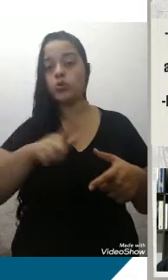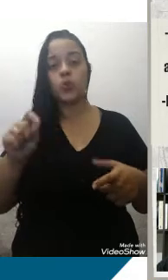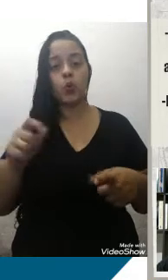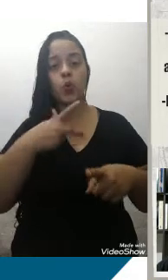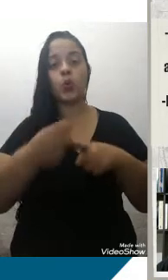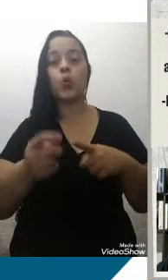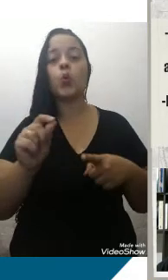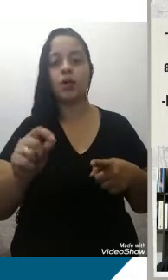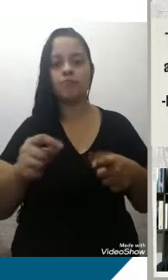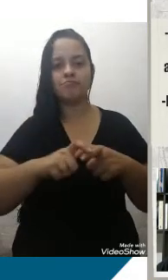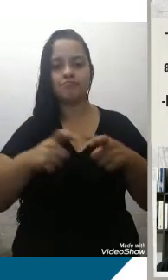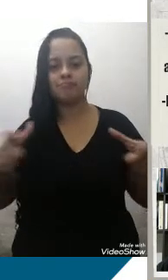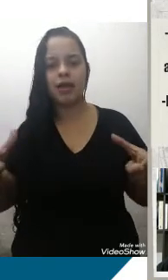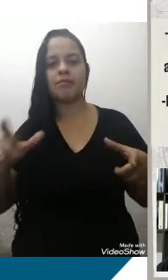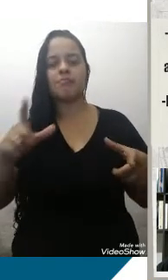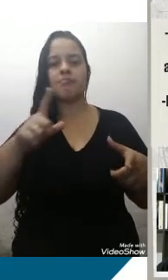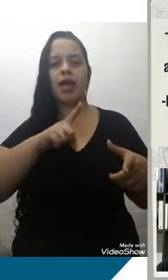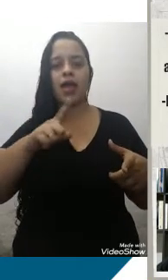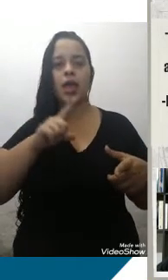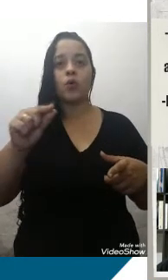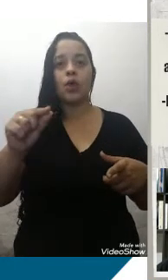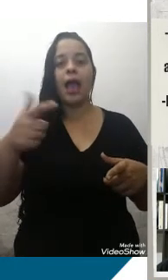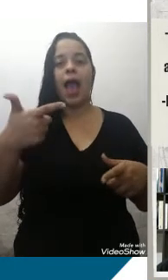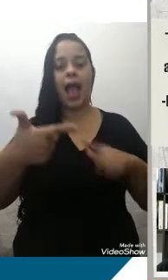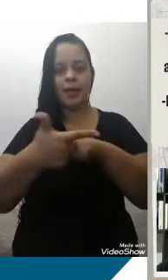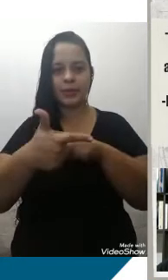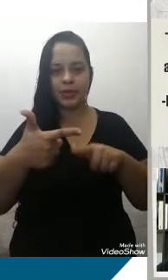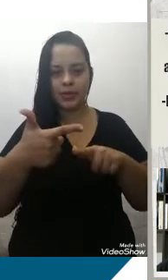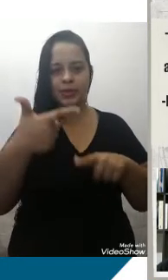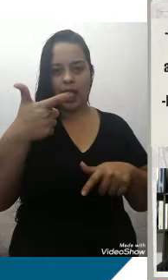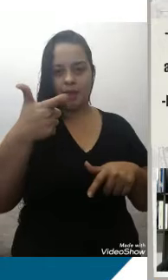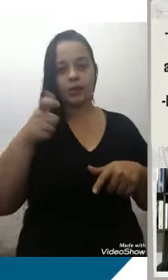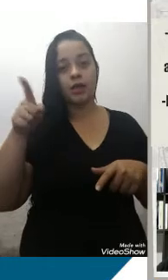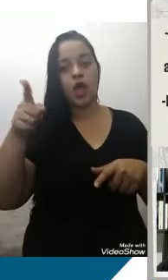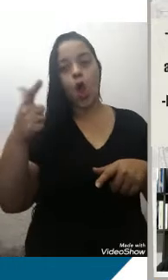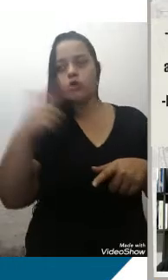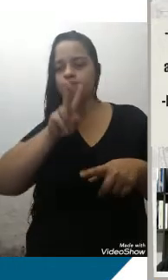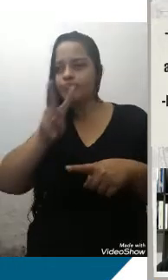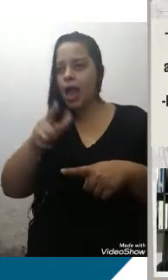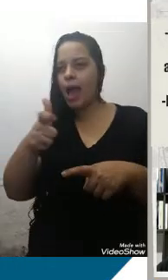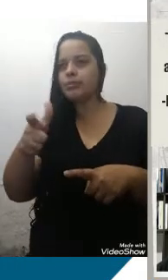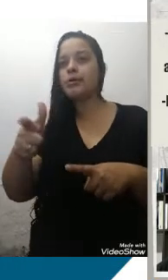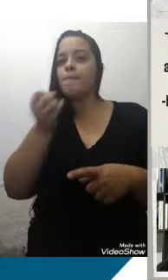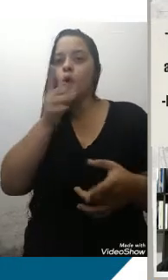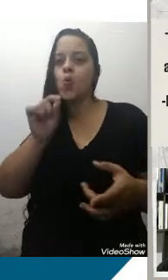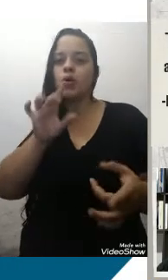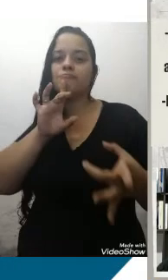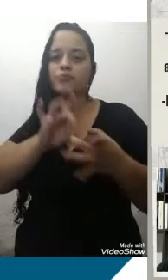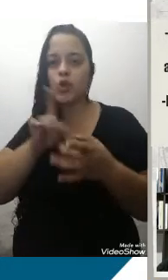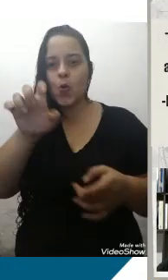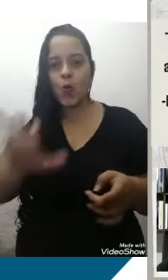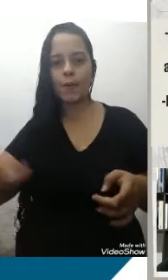das armas, eles viram que era vantajoso se aliar com os europeus. Bem, também viram